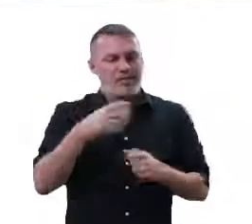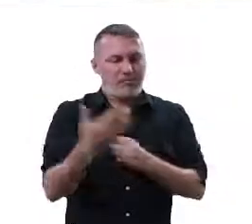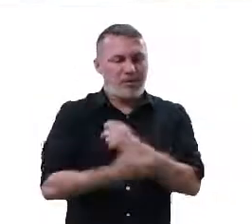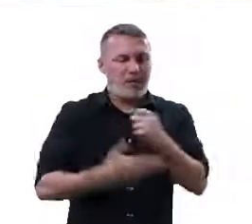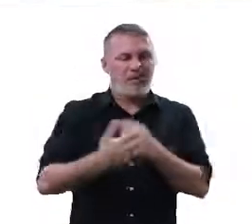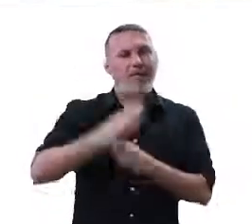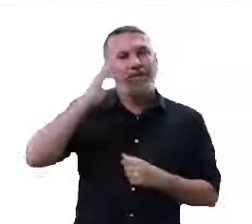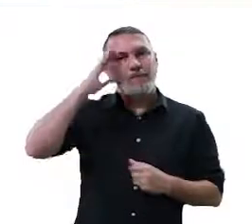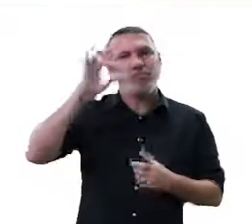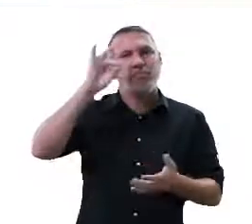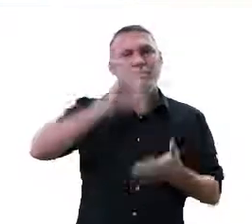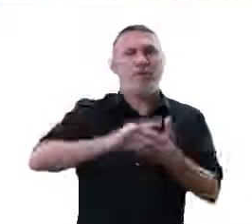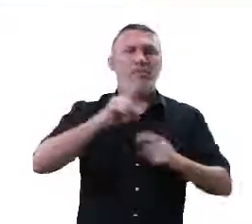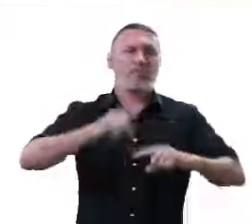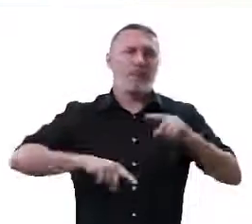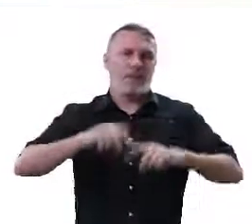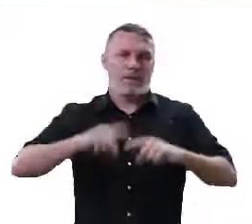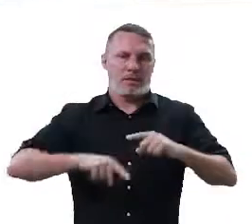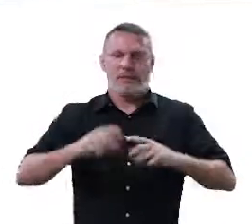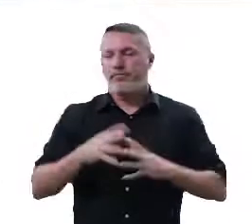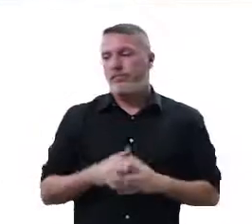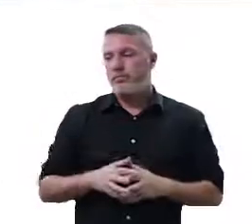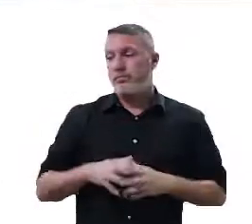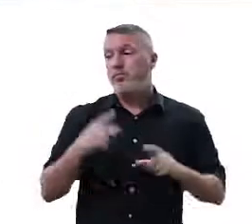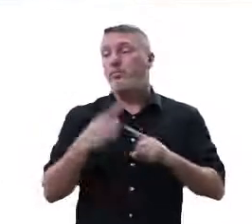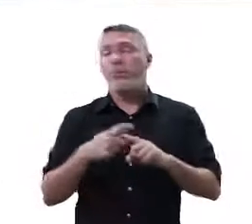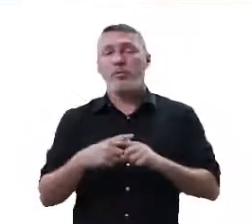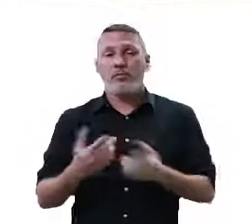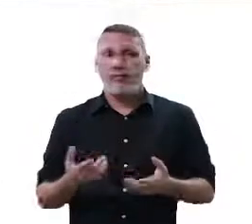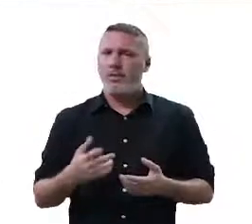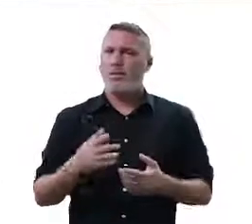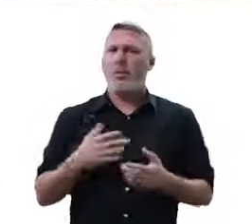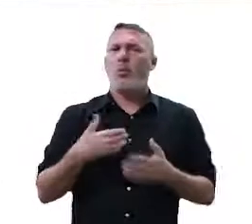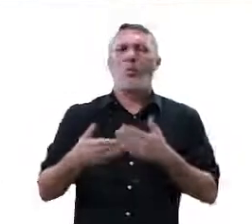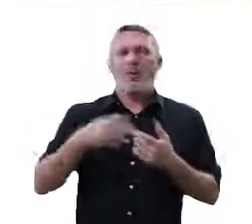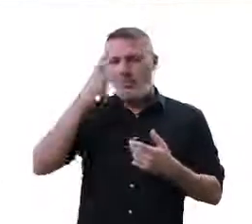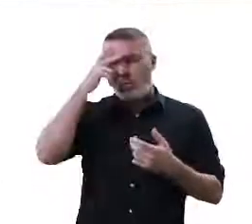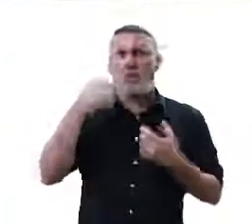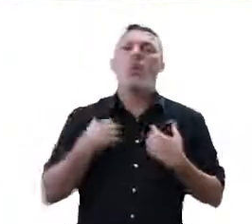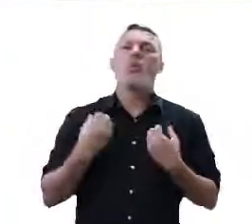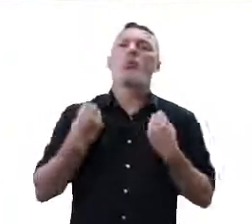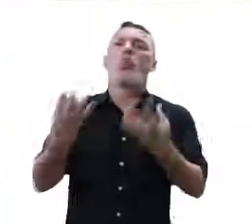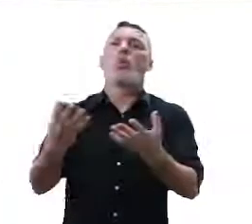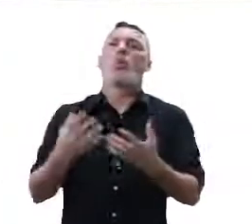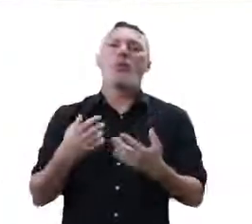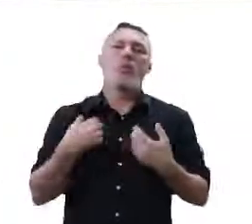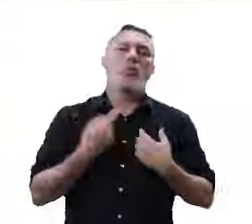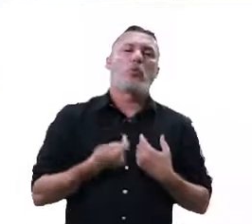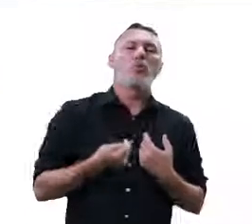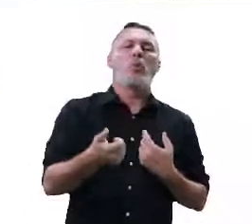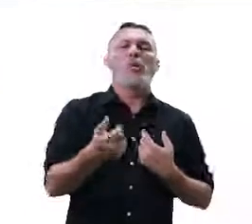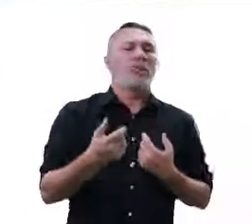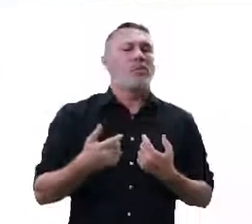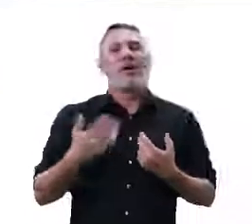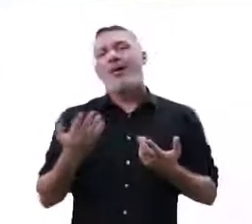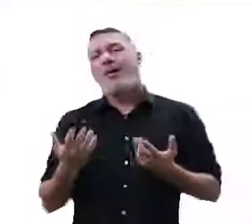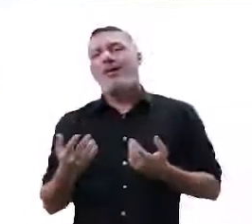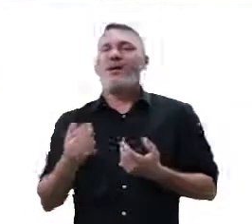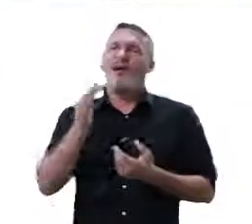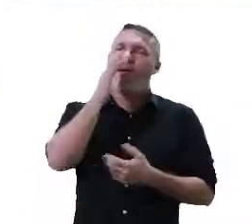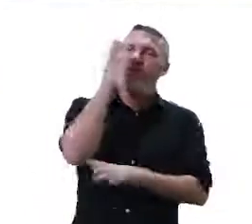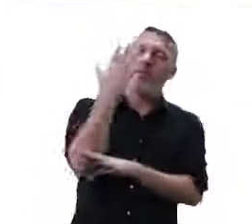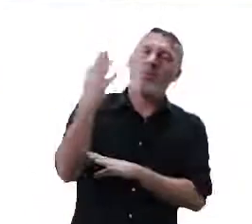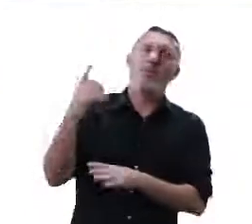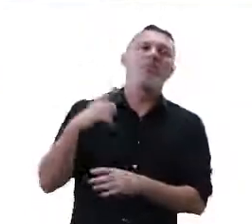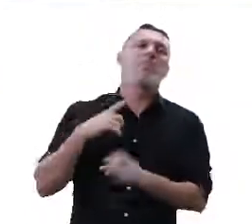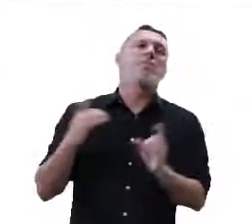como fundamento real da produção material. Né? Por quê? Porque ninguém entrega nada, né? Não existe assim